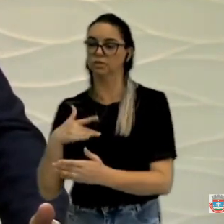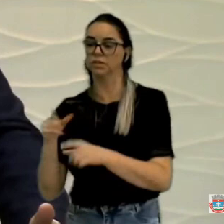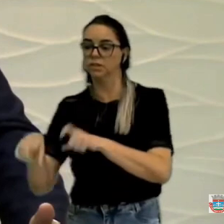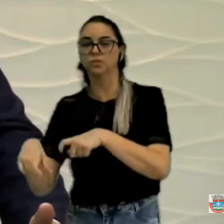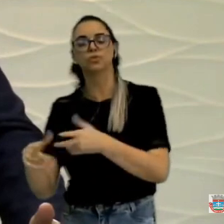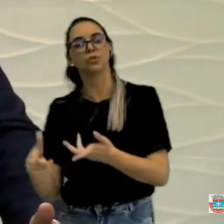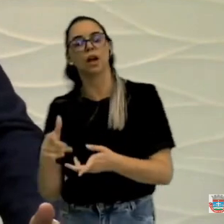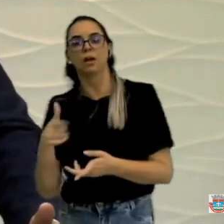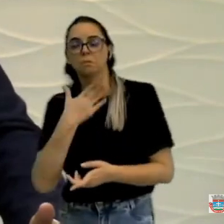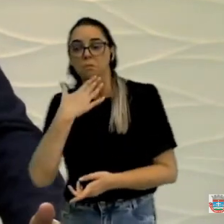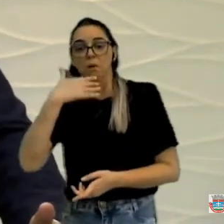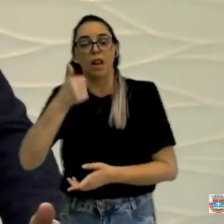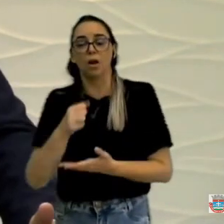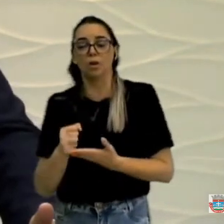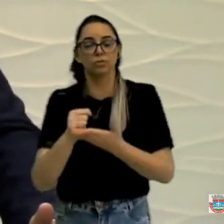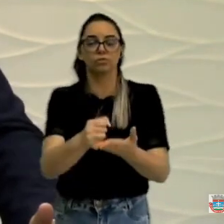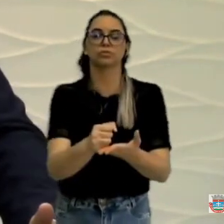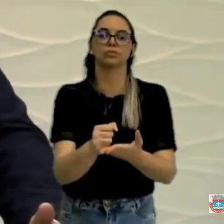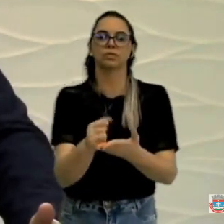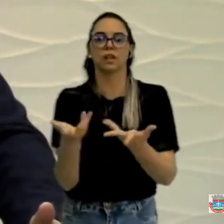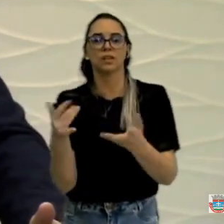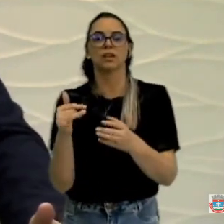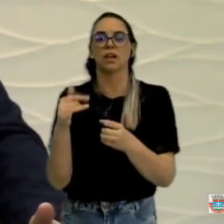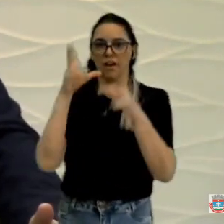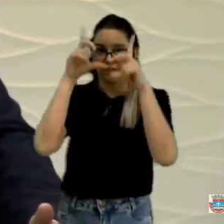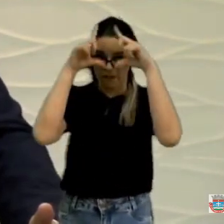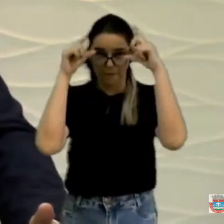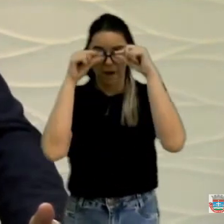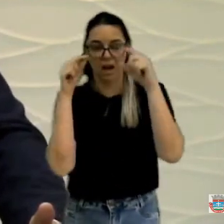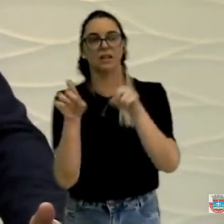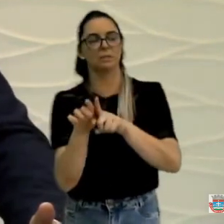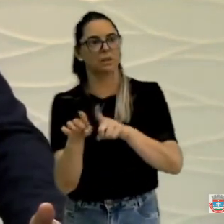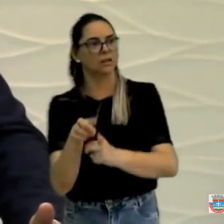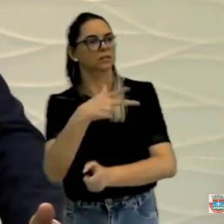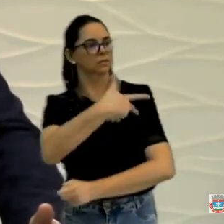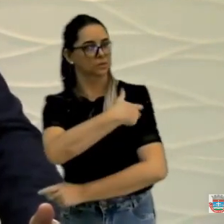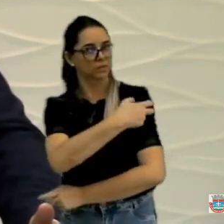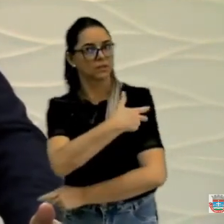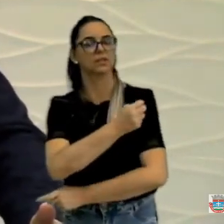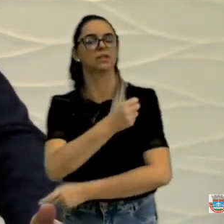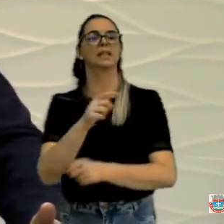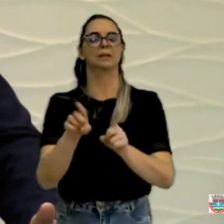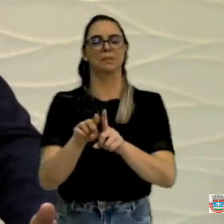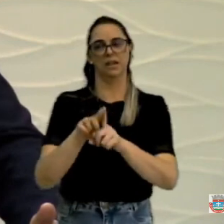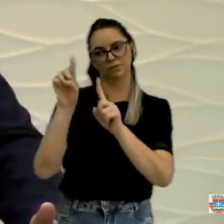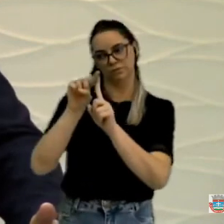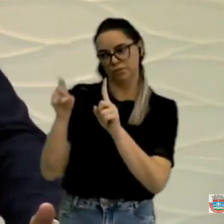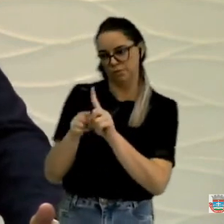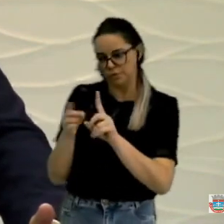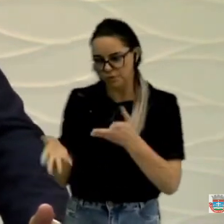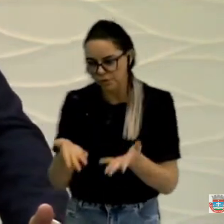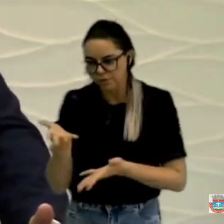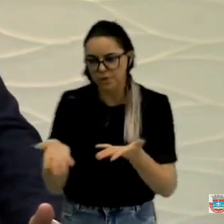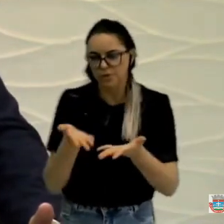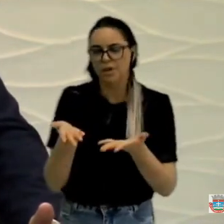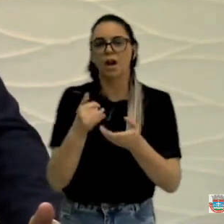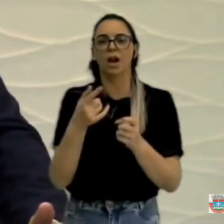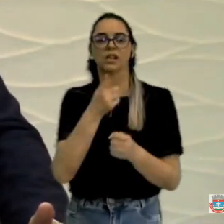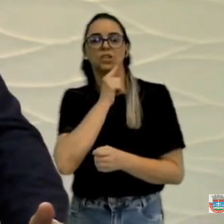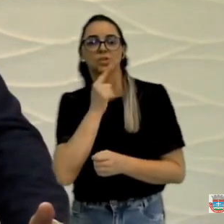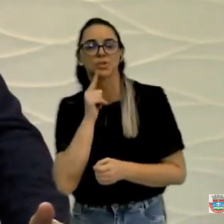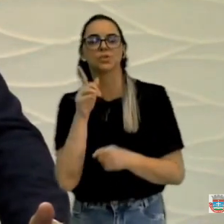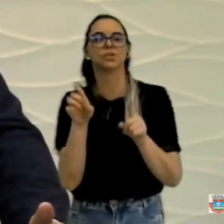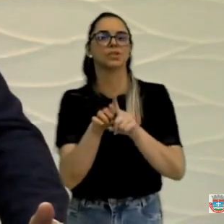para a nossa população, desde a questão da enfermagem, do controle de vacina, do atendimento das gestantes, até a saúde bucal da